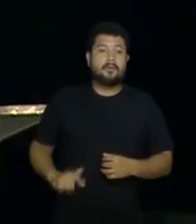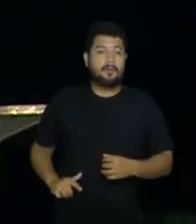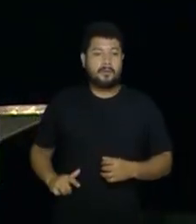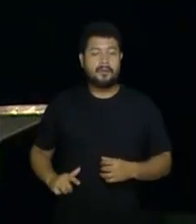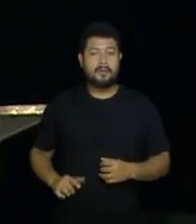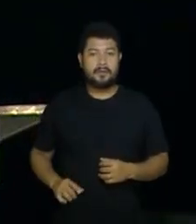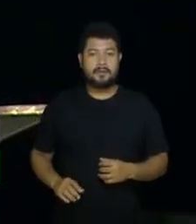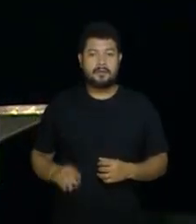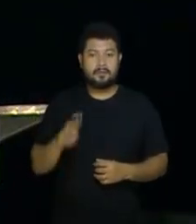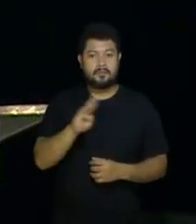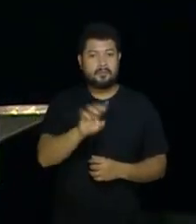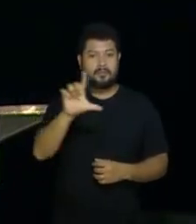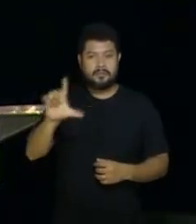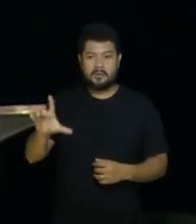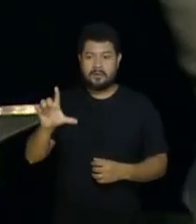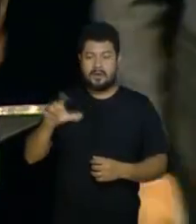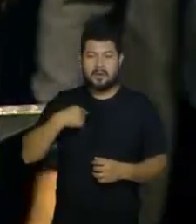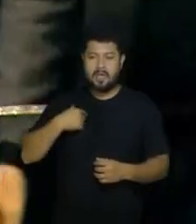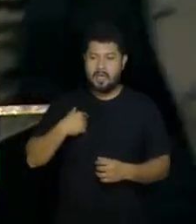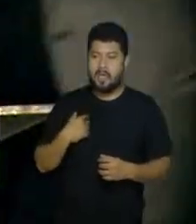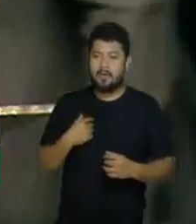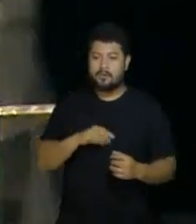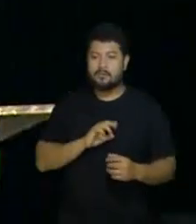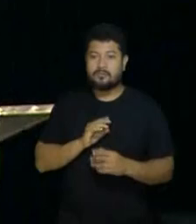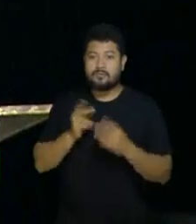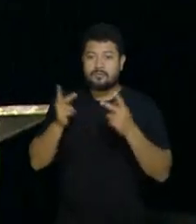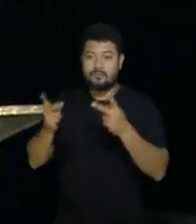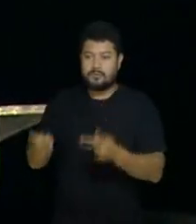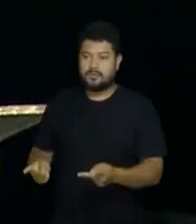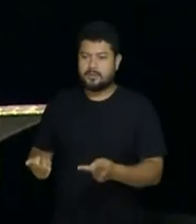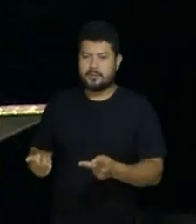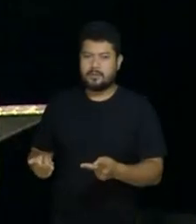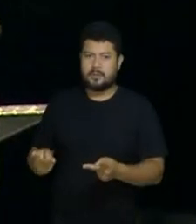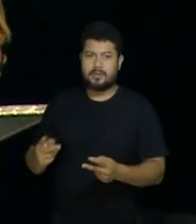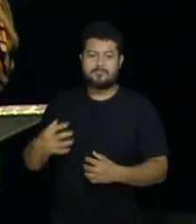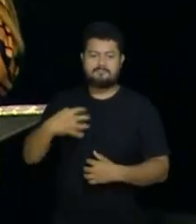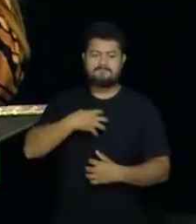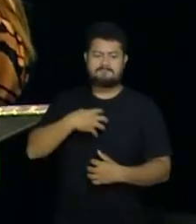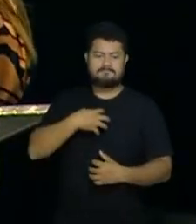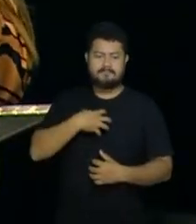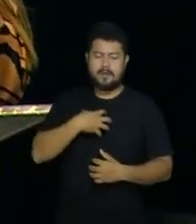aqui deixar de trazer o meu sentimento de mãe.